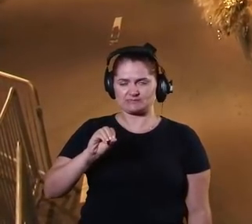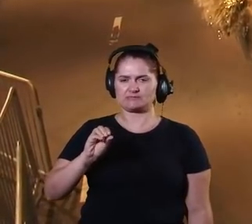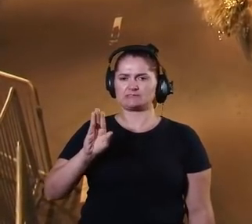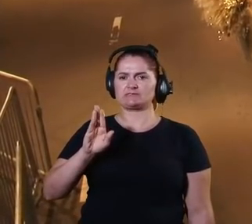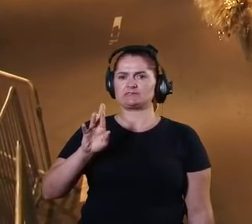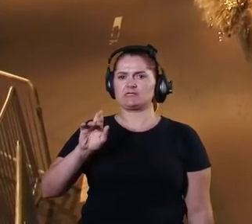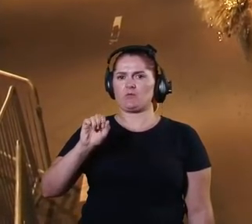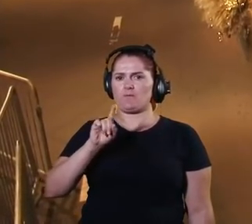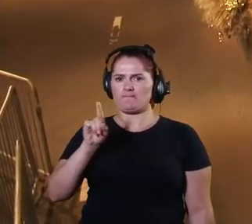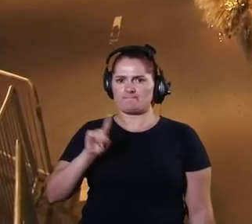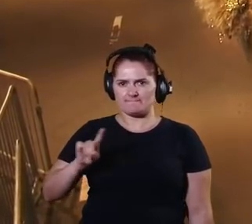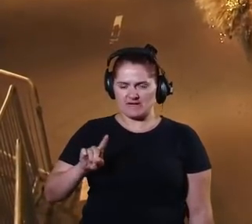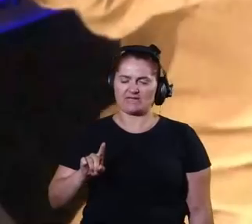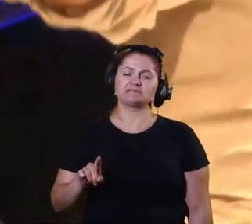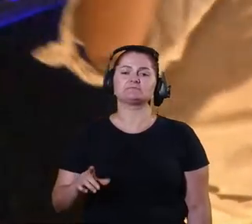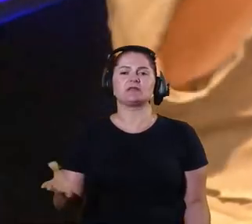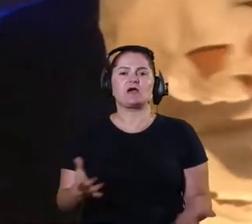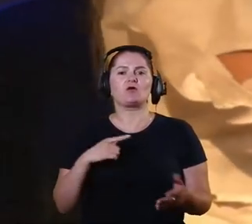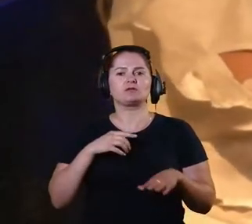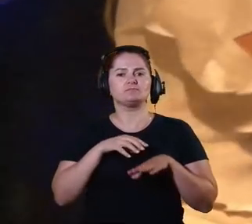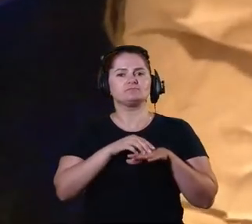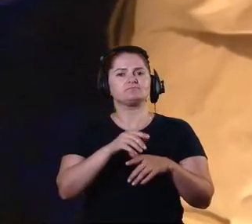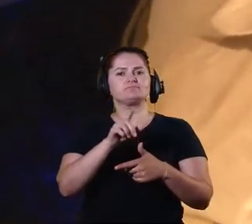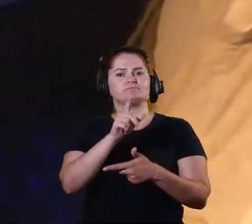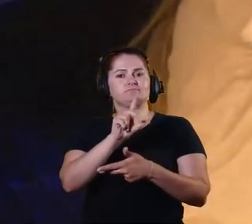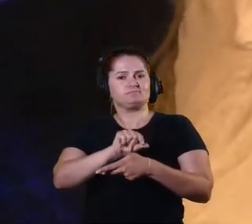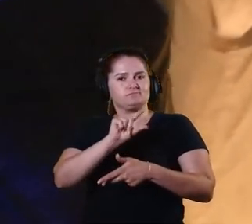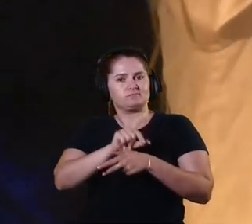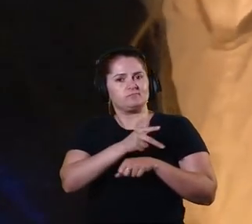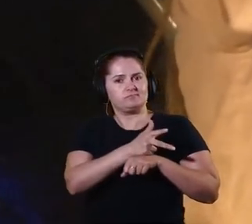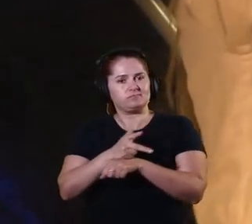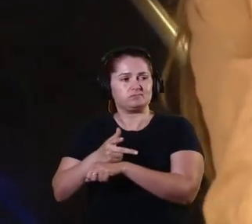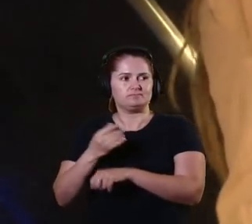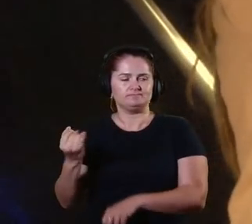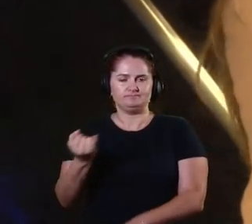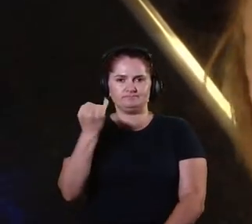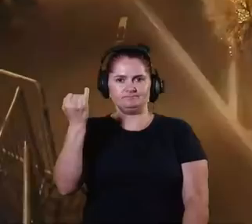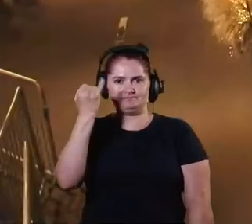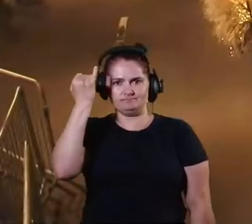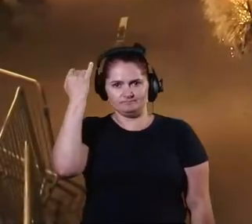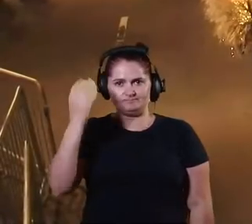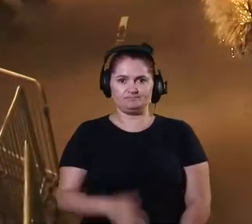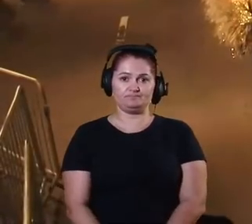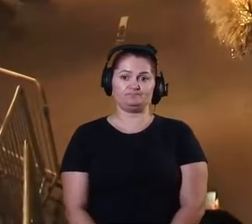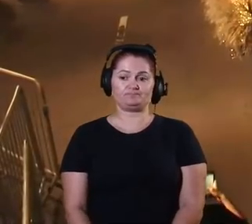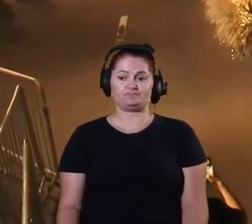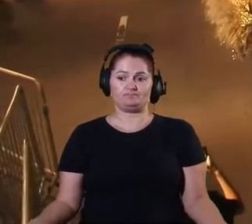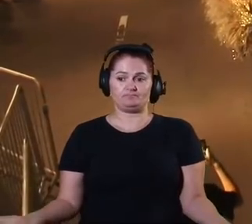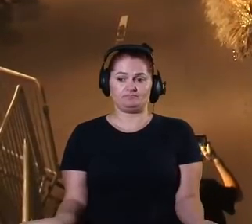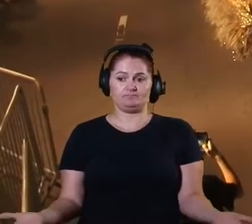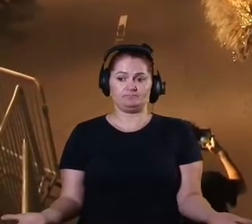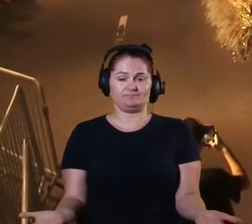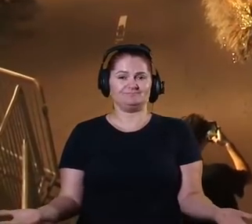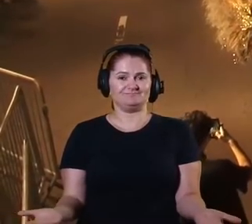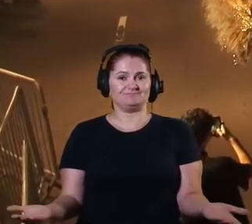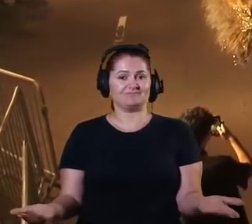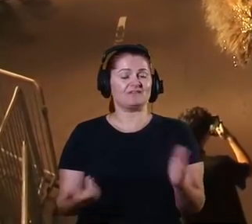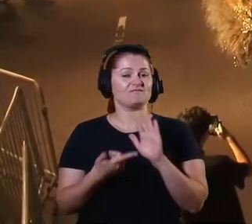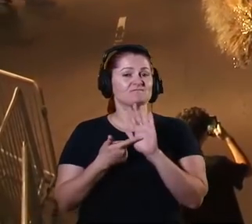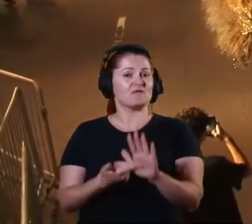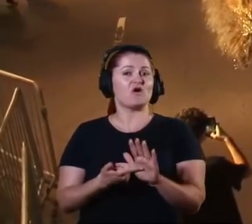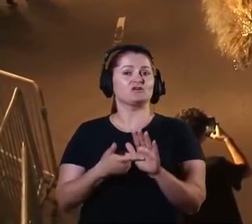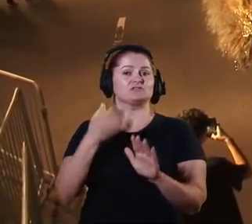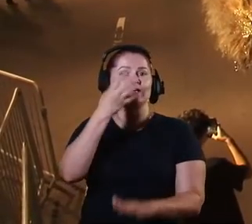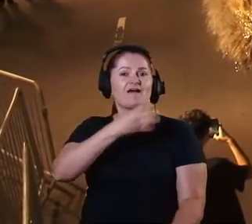na imagem da X-Play, muito importante aqui nesse curso, né, Cleberson? Exatamente, no destaque, soberanas de